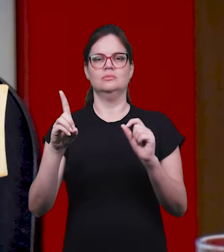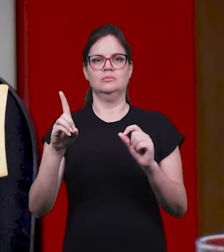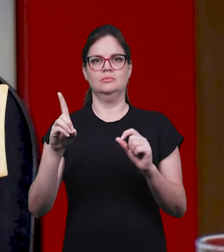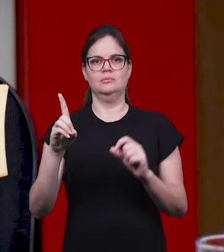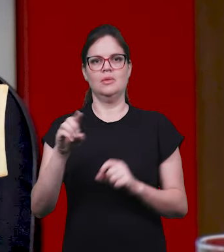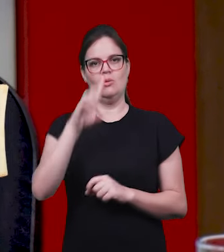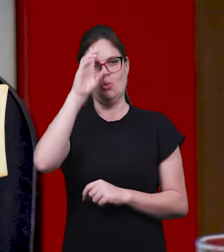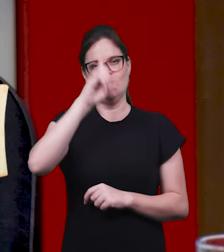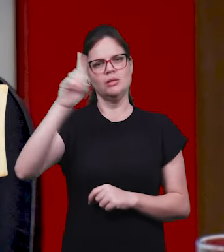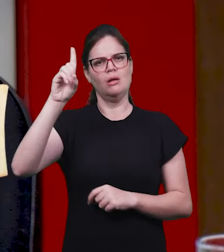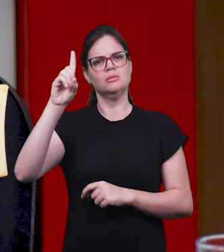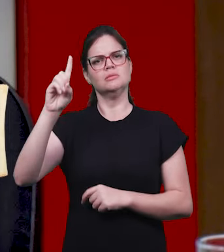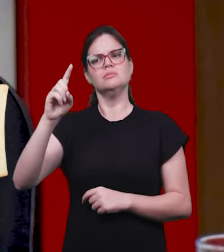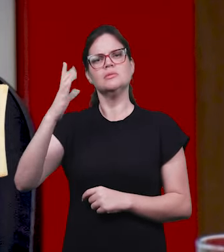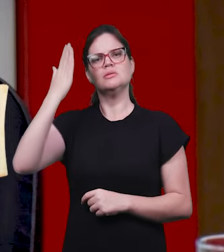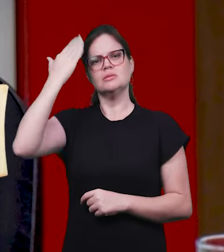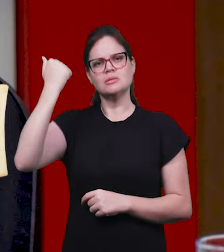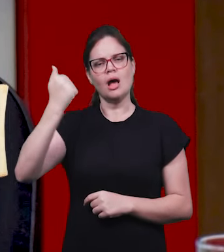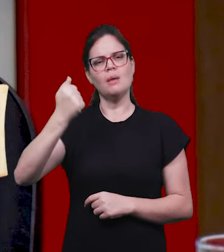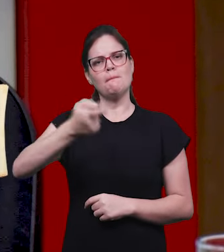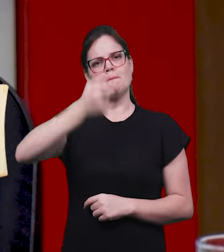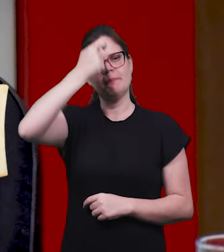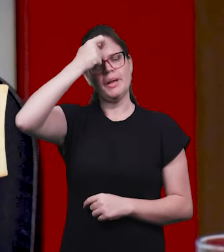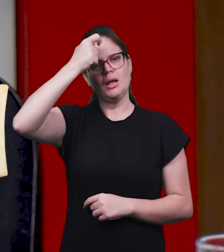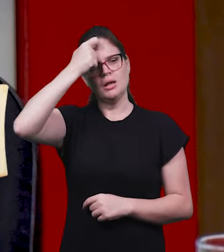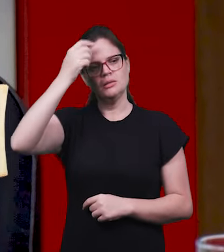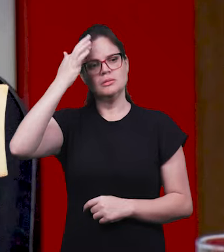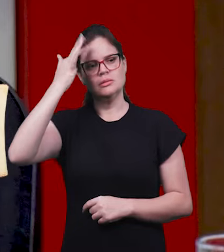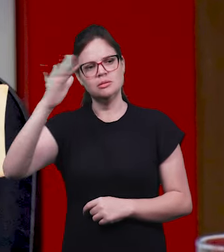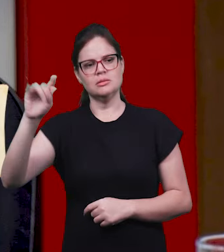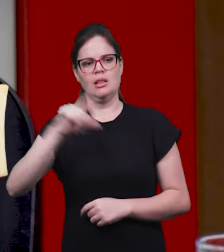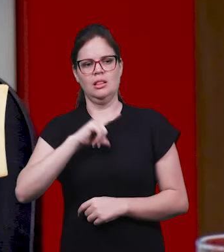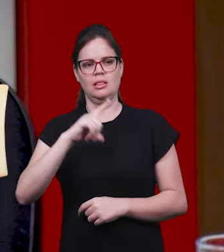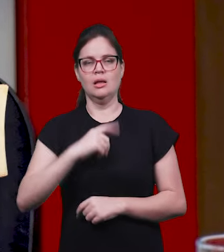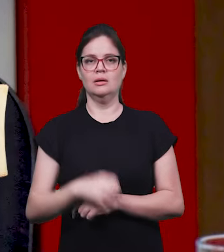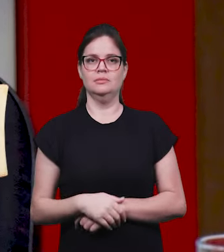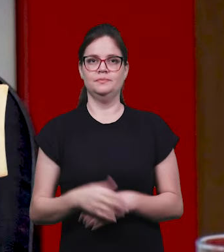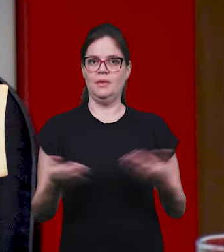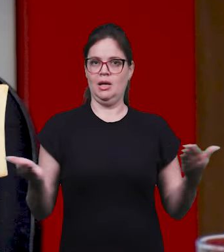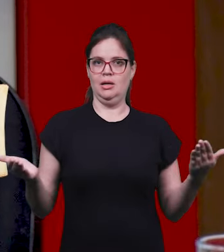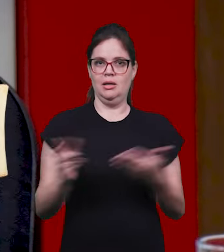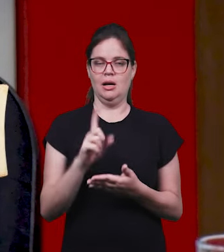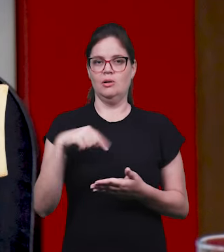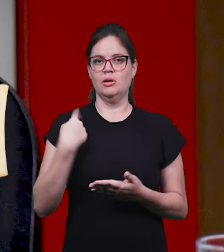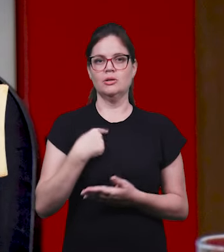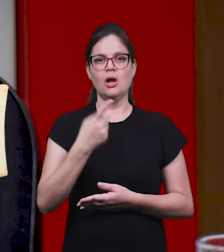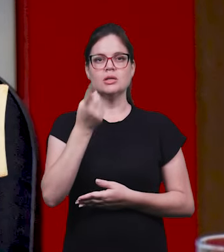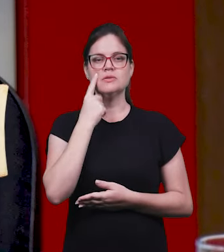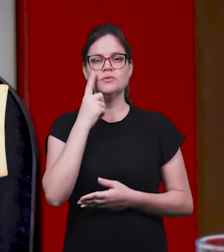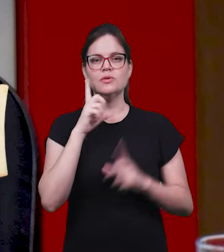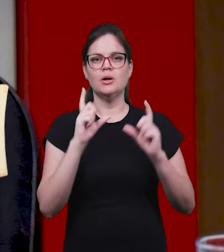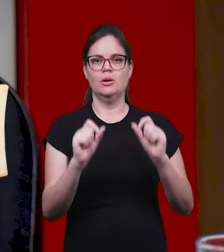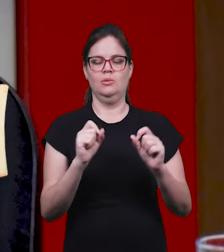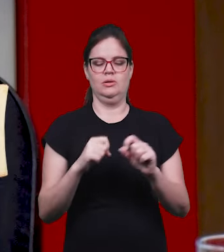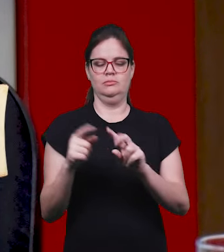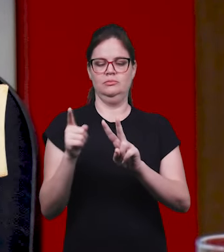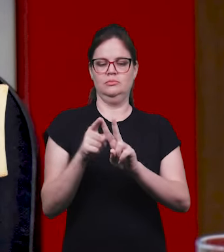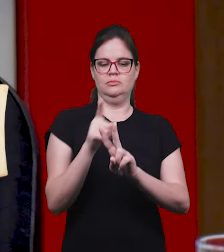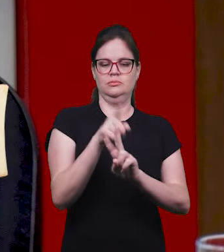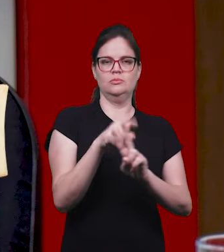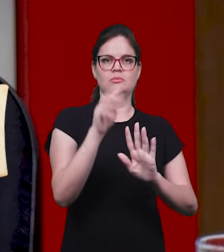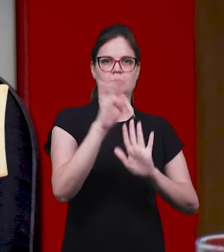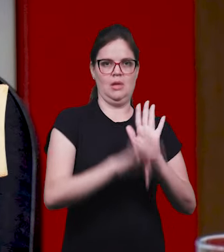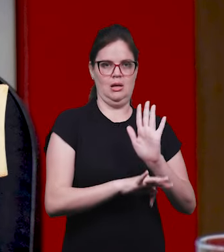Deus que pensa, o Deus que pensa. E agora na palavra nós vemos o Senhor em dois textos, né? O pastor